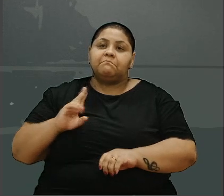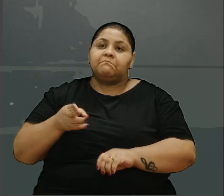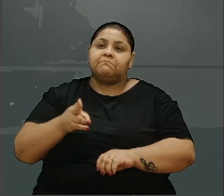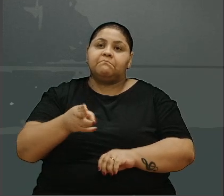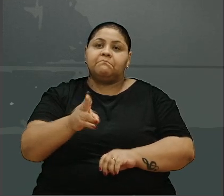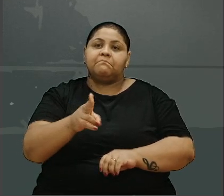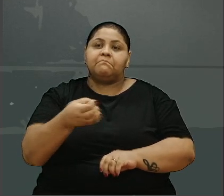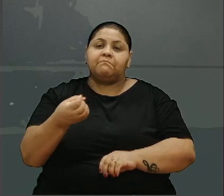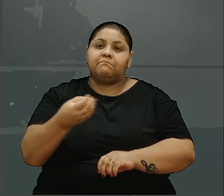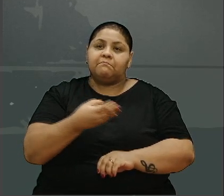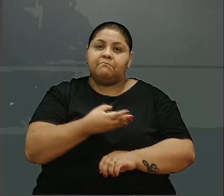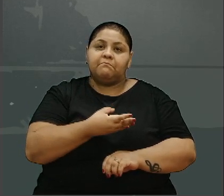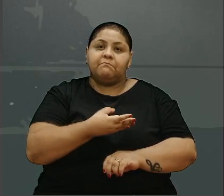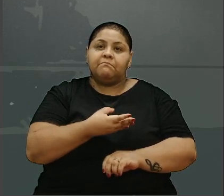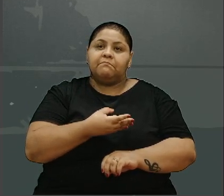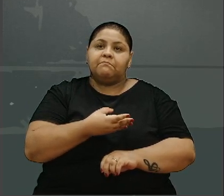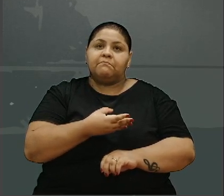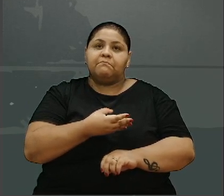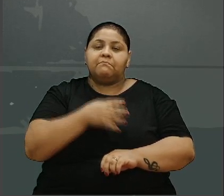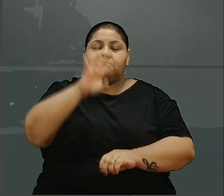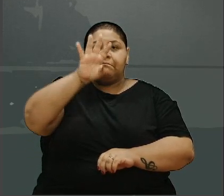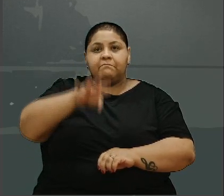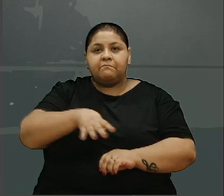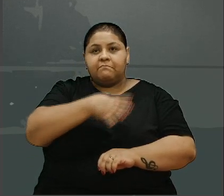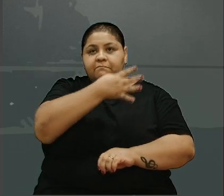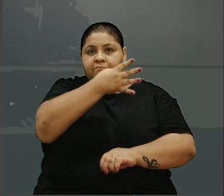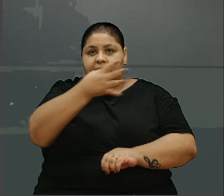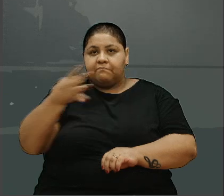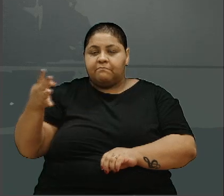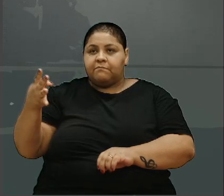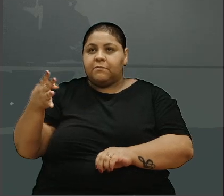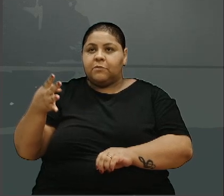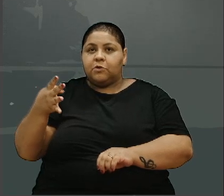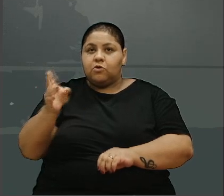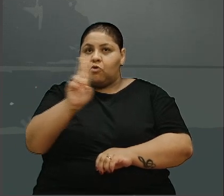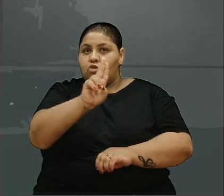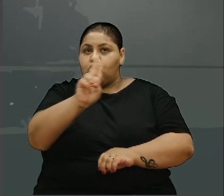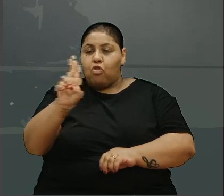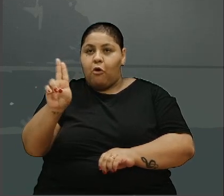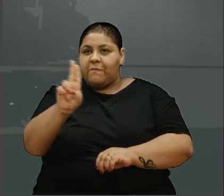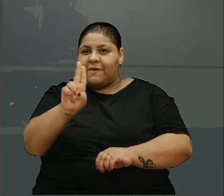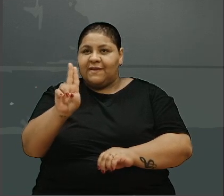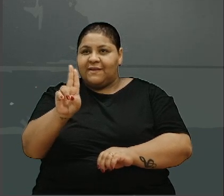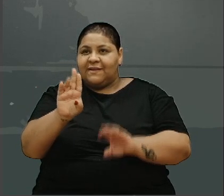atualizada em tempo real a planilha dos quadros com as escolas.